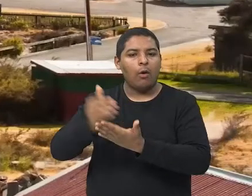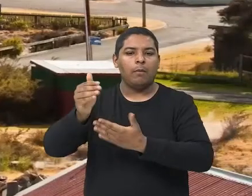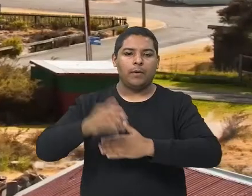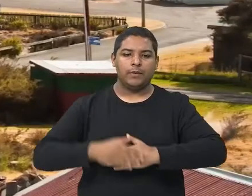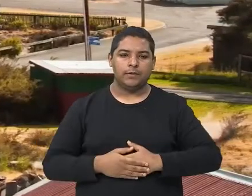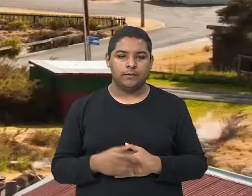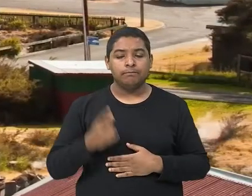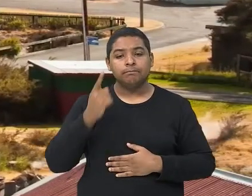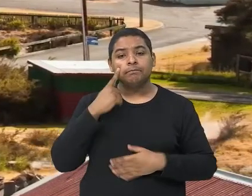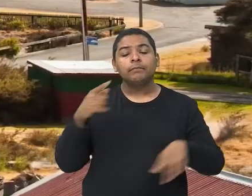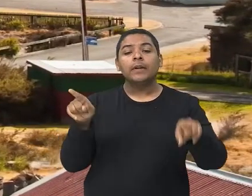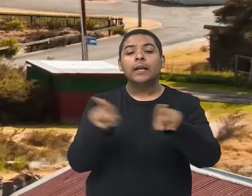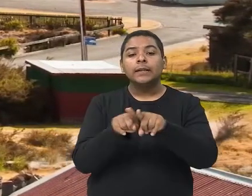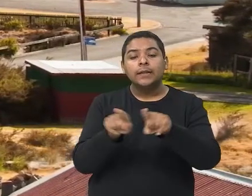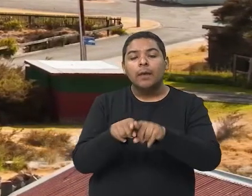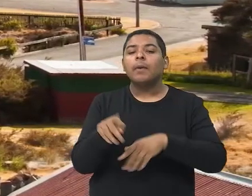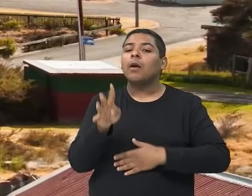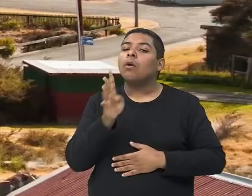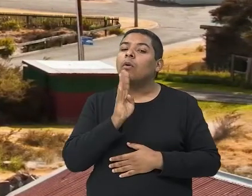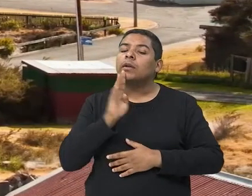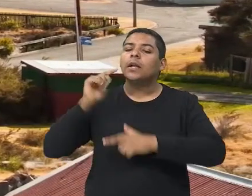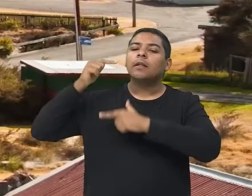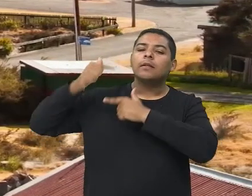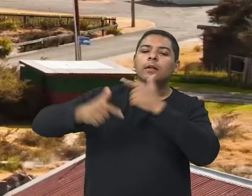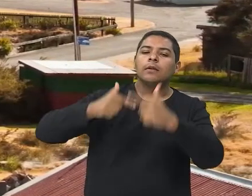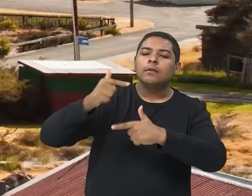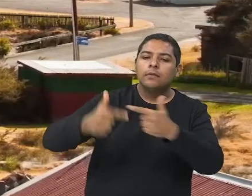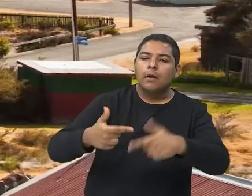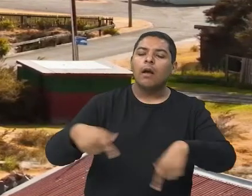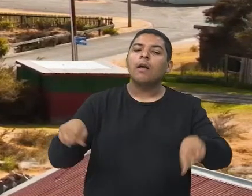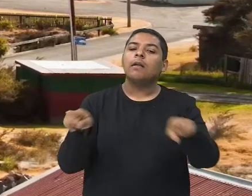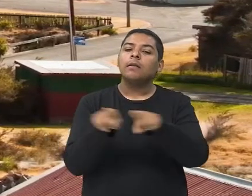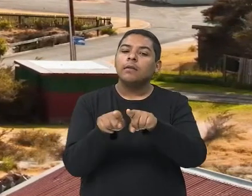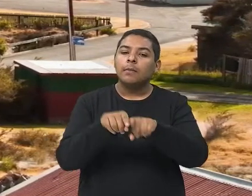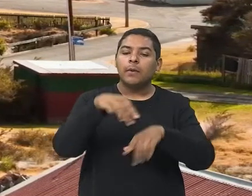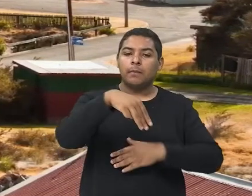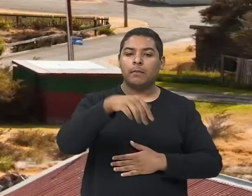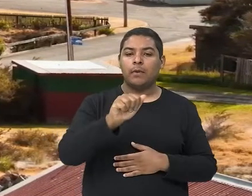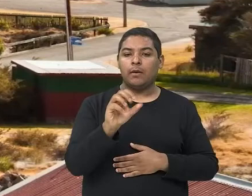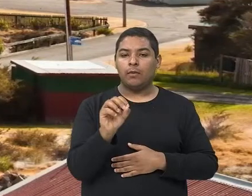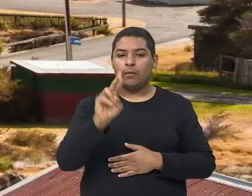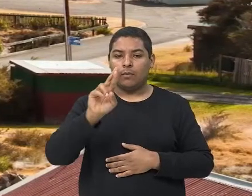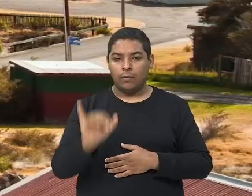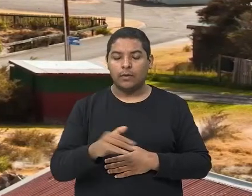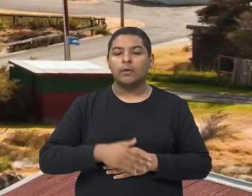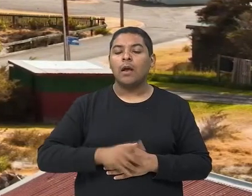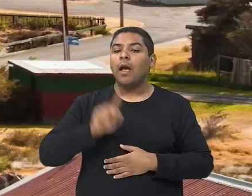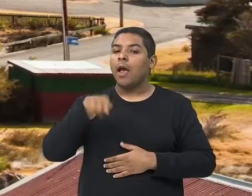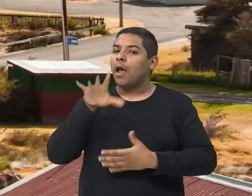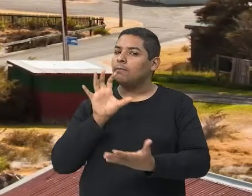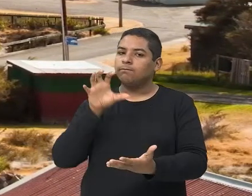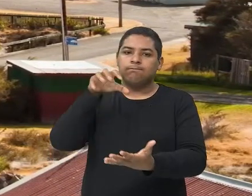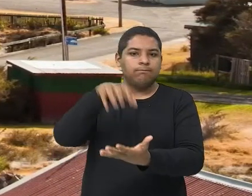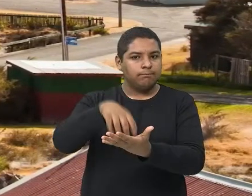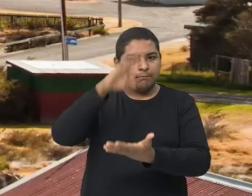Você também pode escolher conhecer as tradições e a hospitalidade maori em Rotorua, o coração cultural da Nova